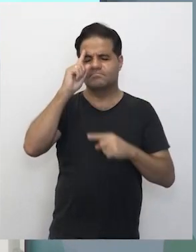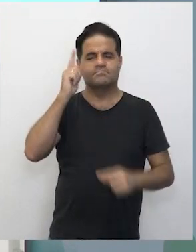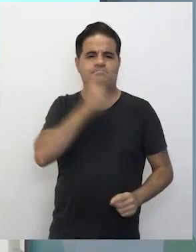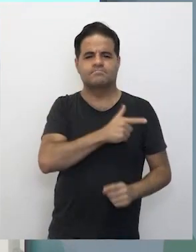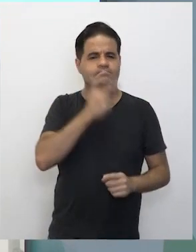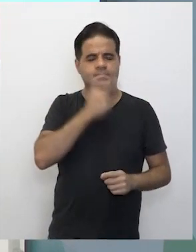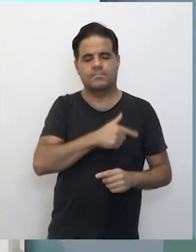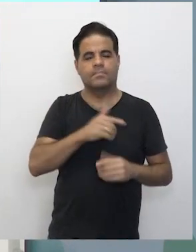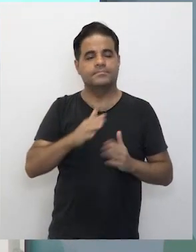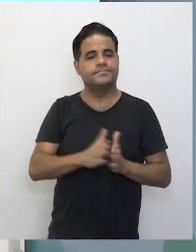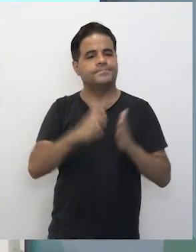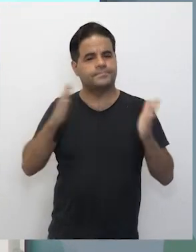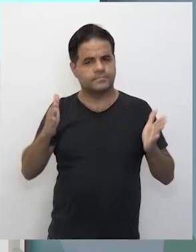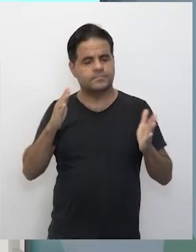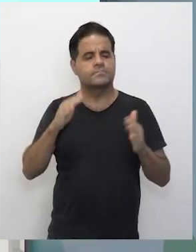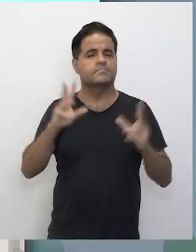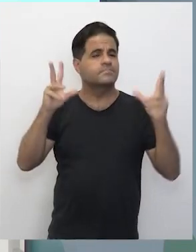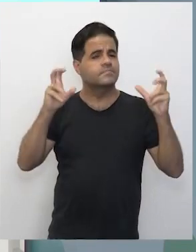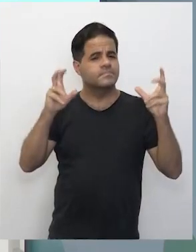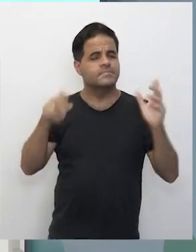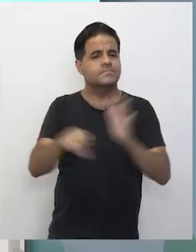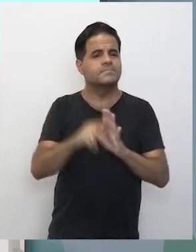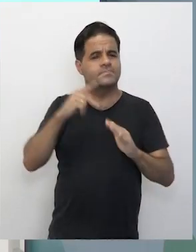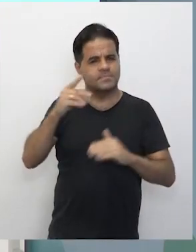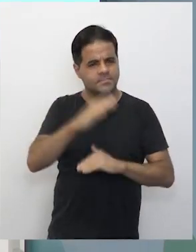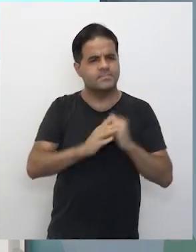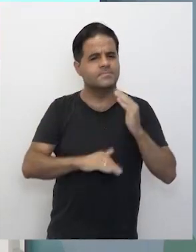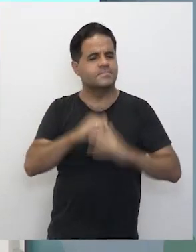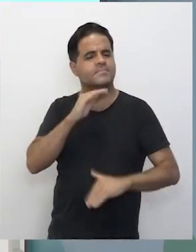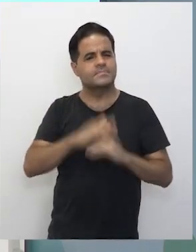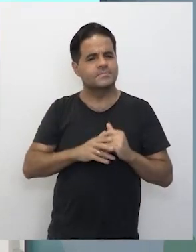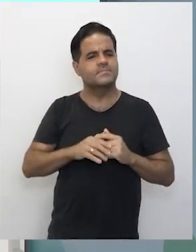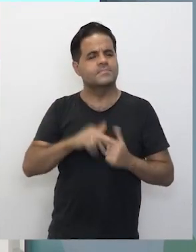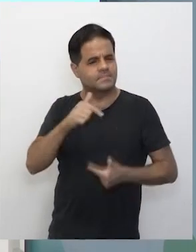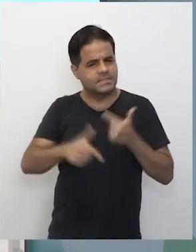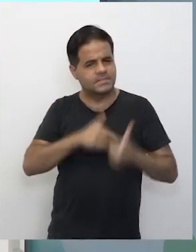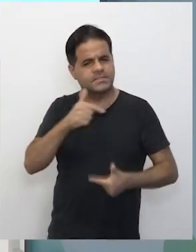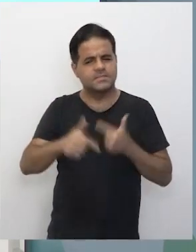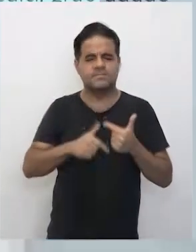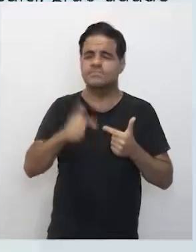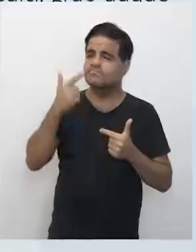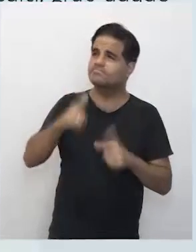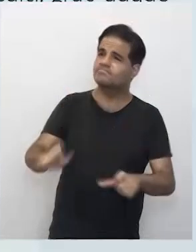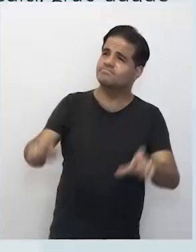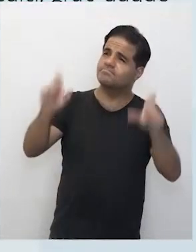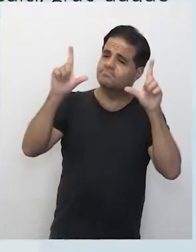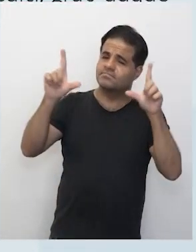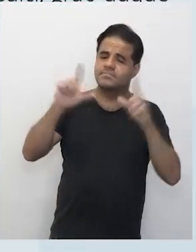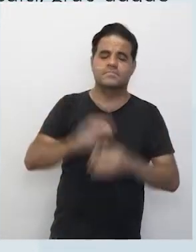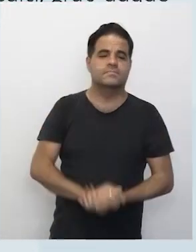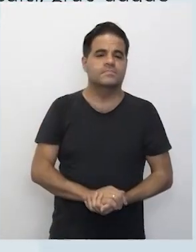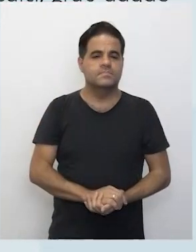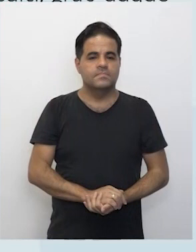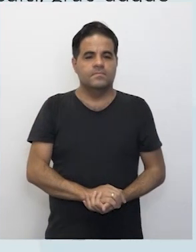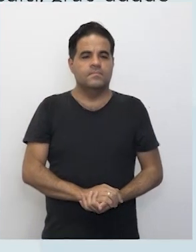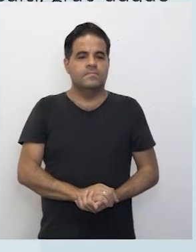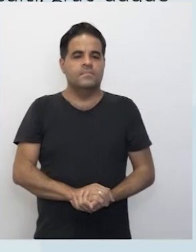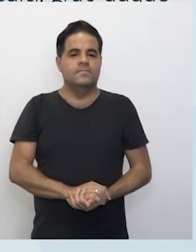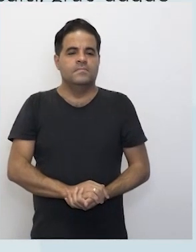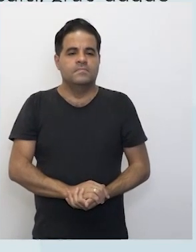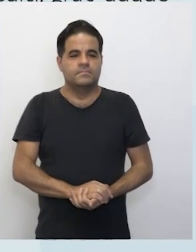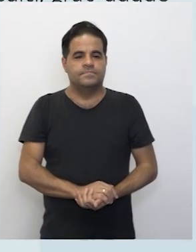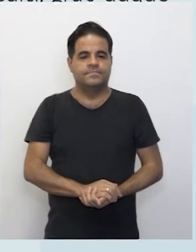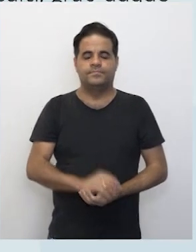né, essa situação com a própria obra, com o próprio trabalho. Dá uma olhadinha na próxima tela. Então, a